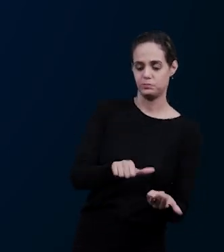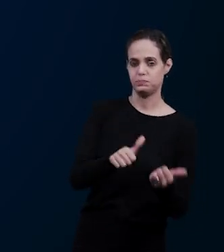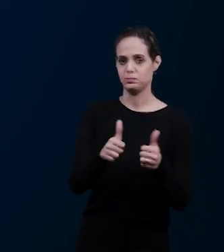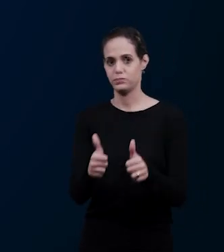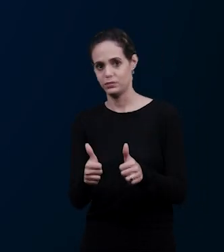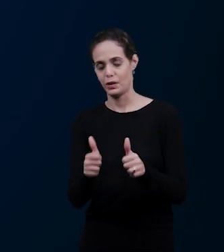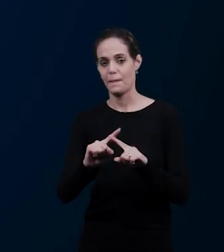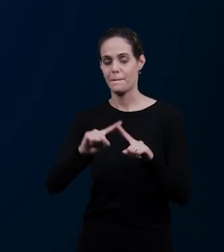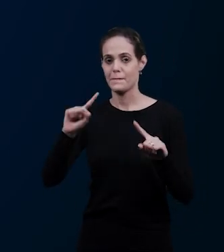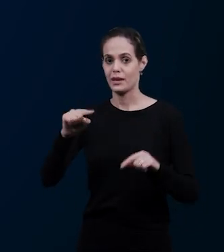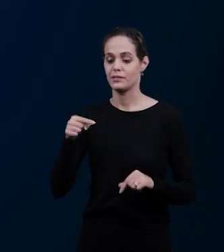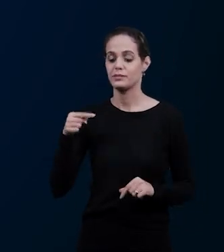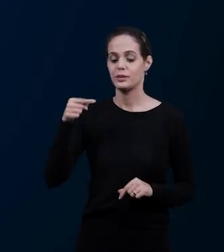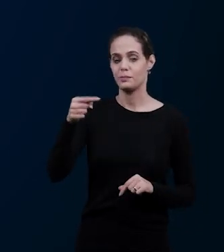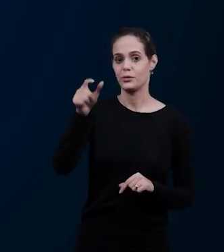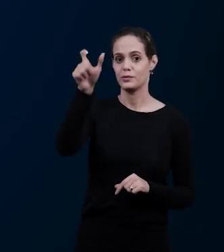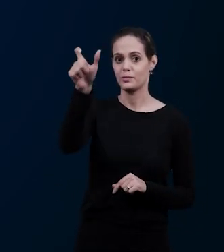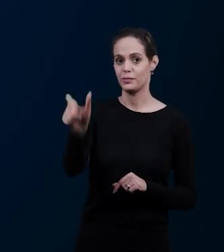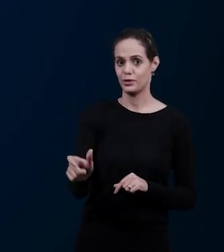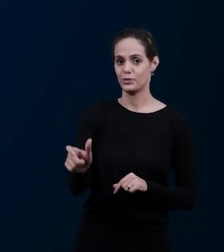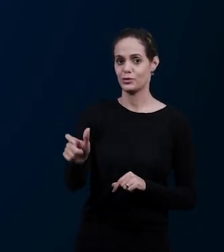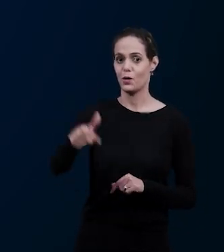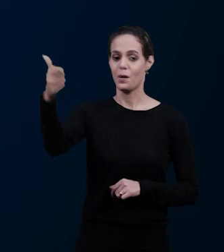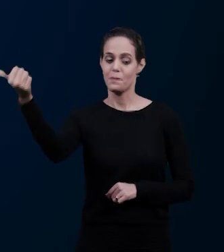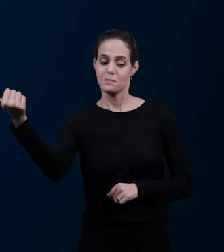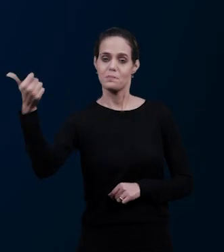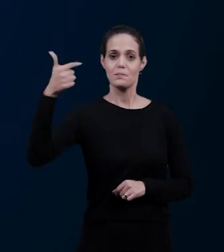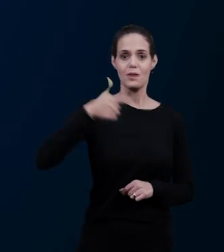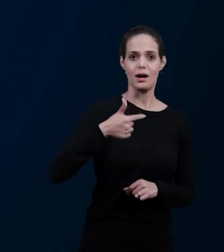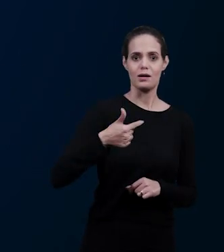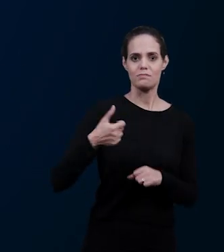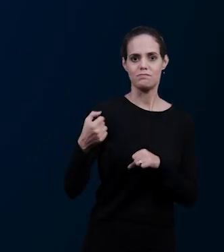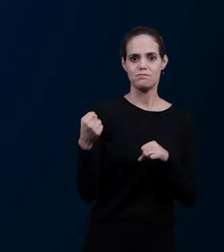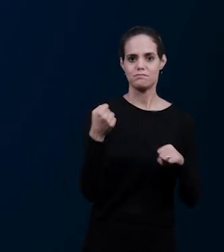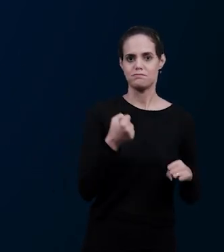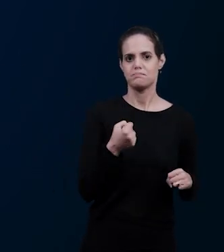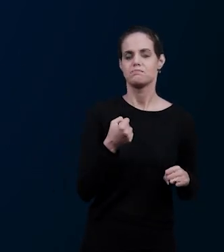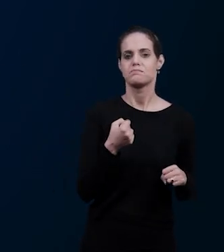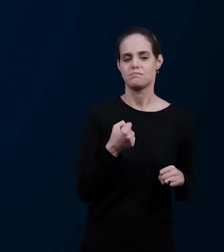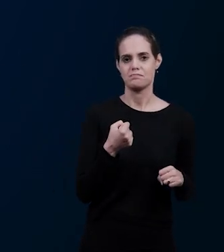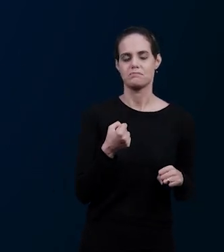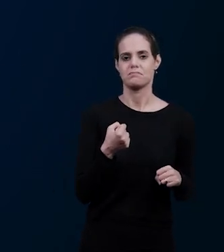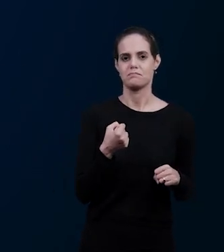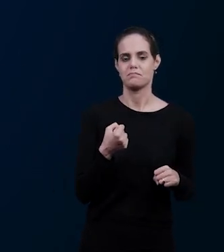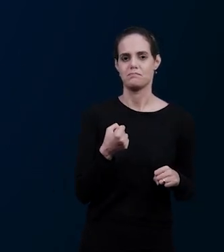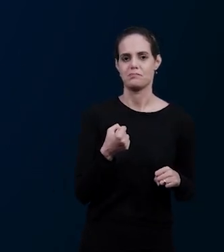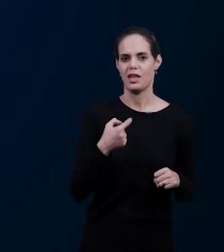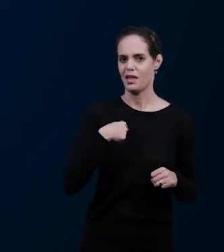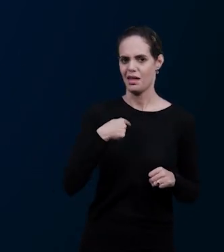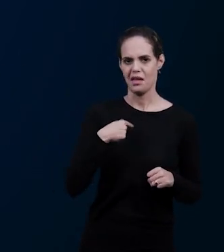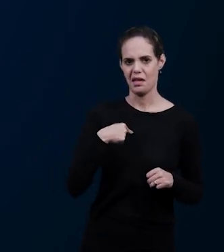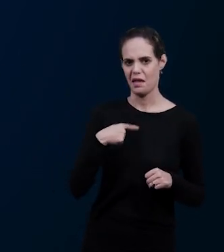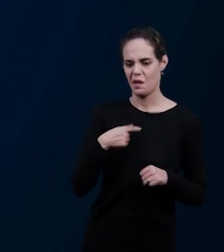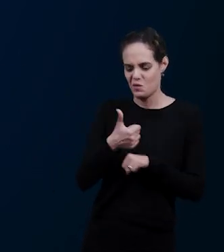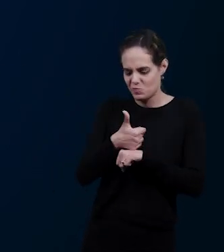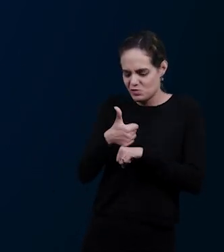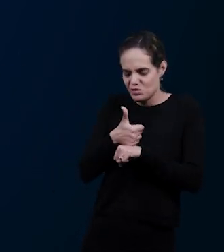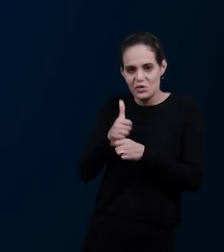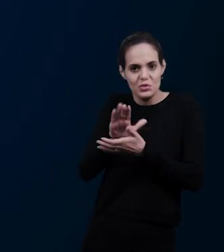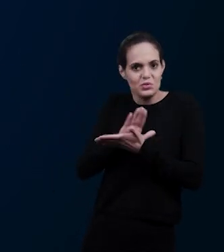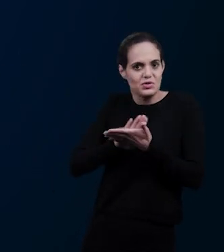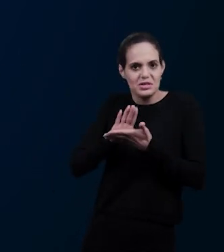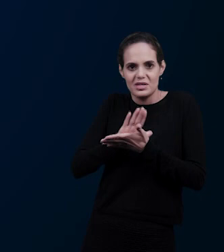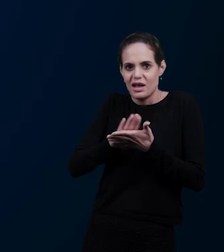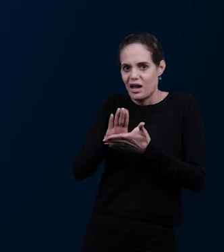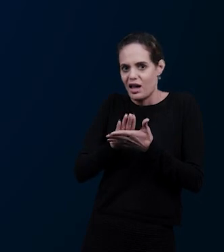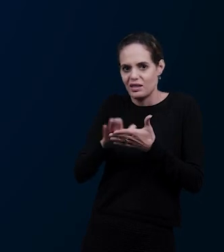verdade, batizo-vos com água, mas eis que vem aquele que é mais poderoso do que eu, a quem eu